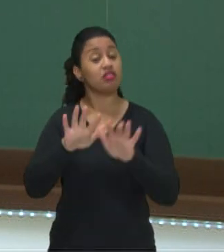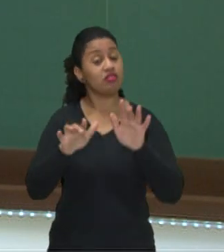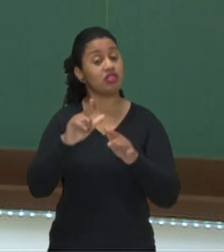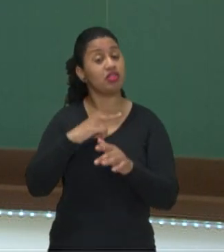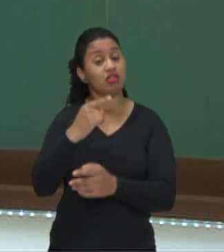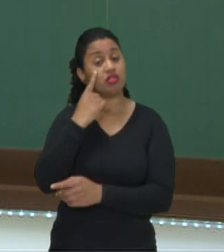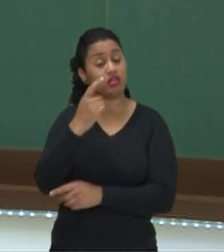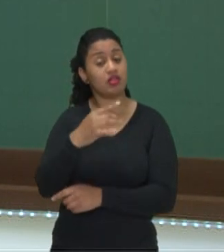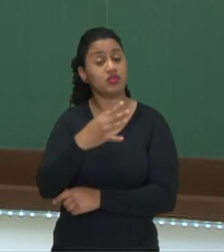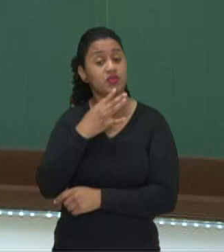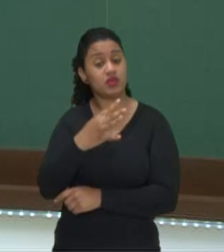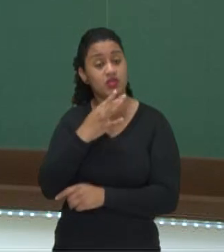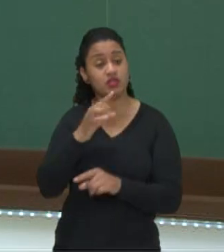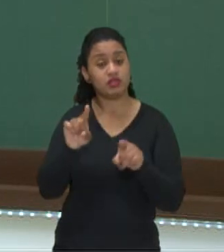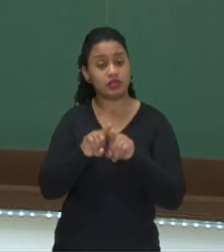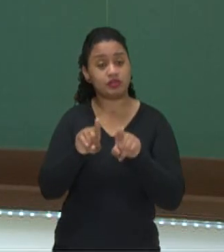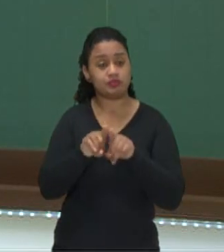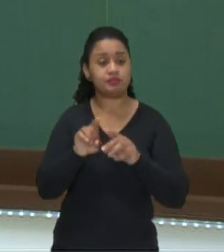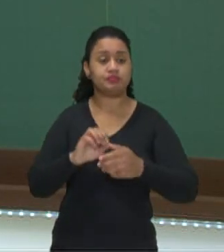de conhecer.